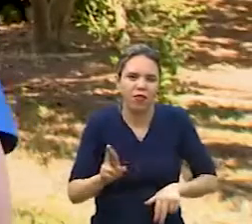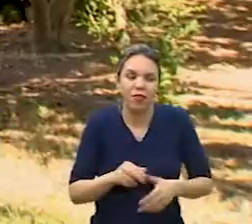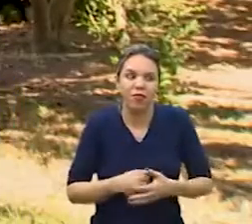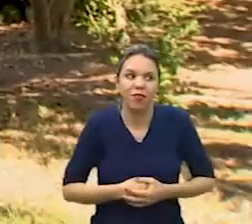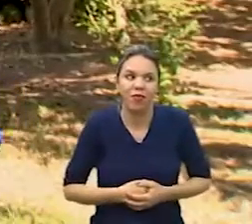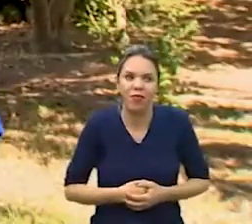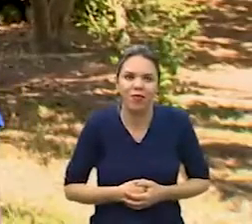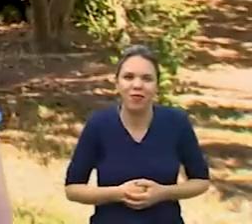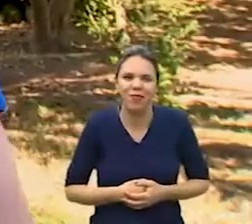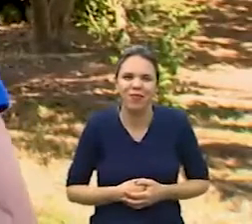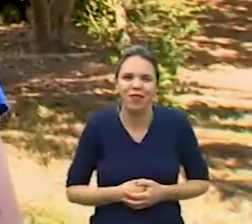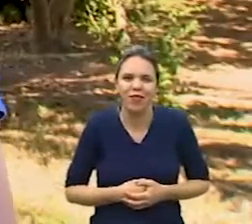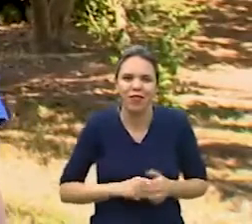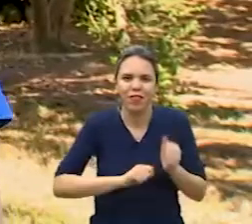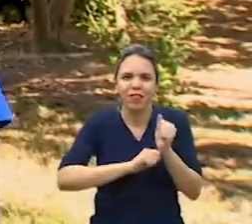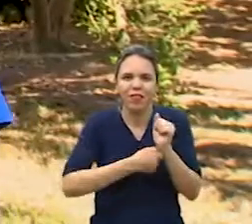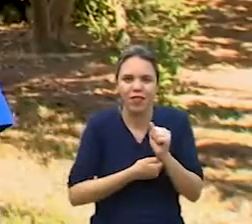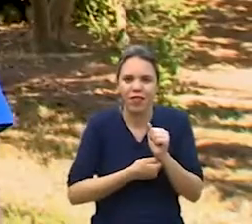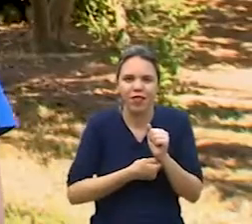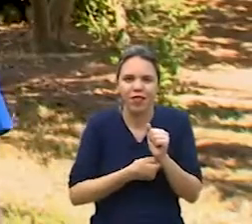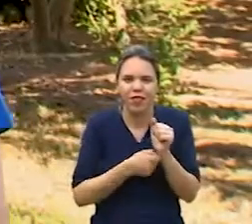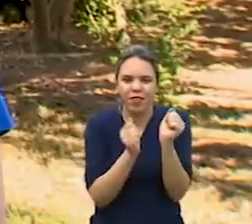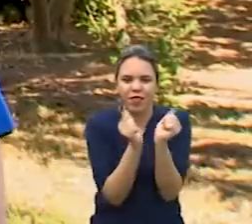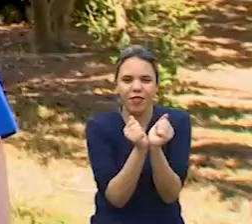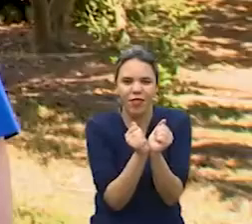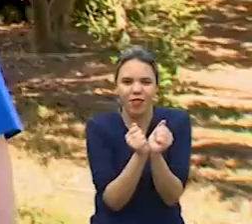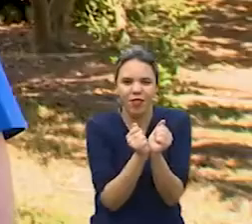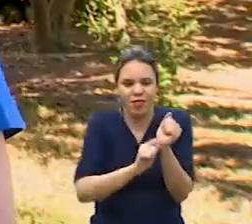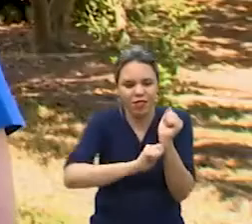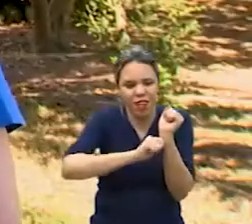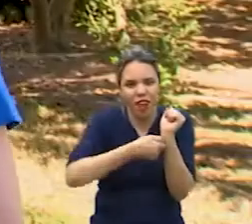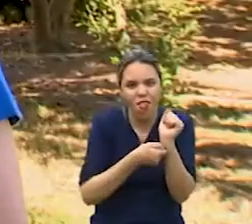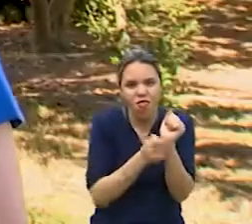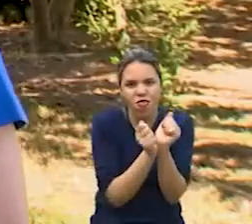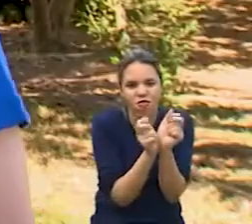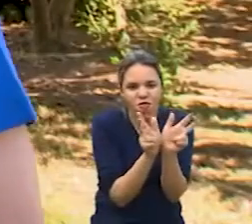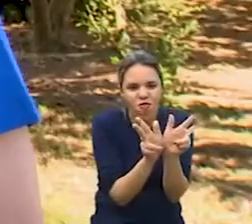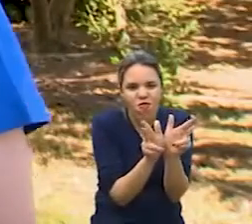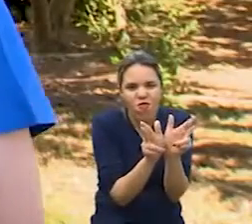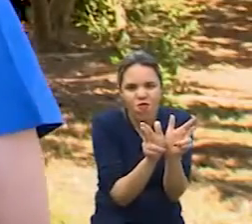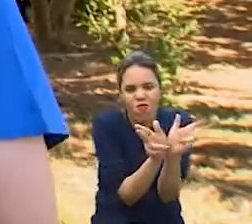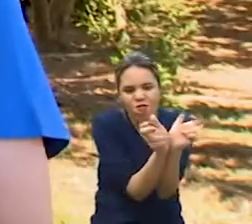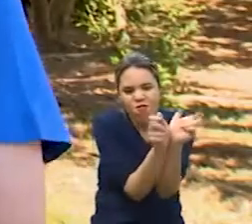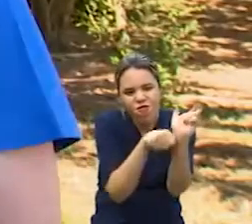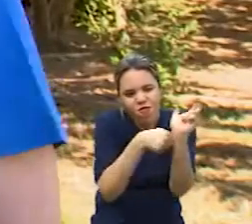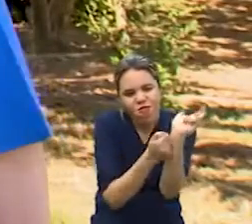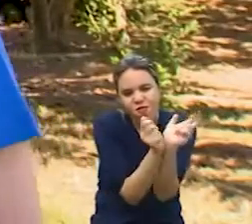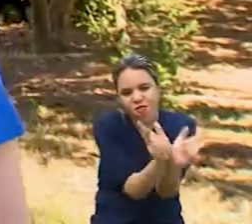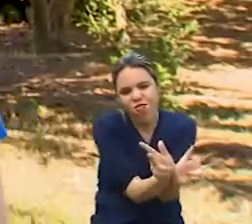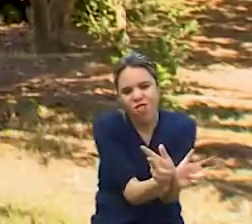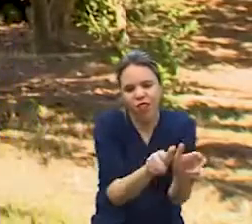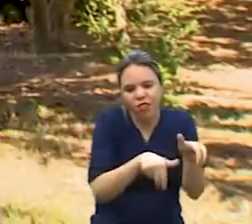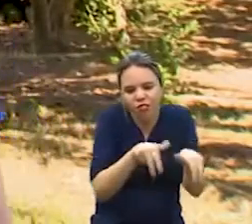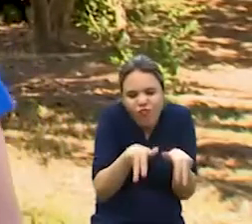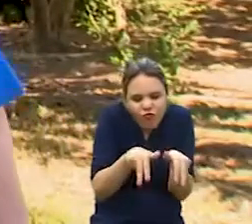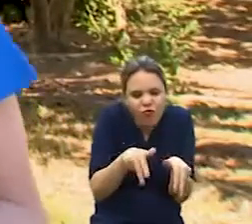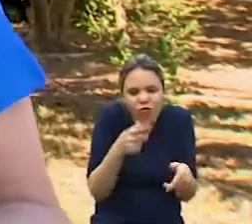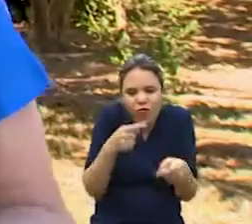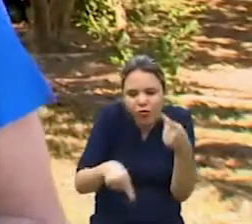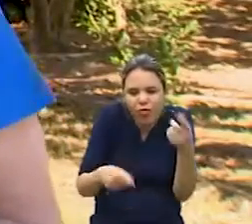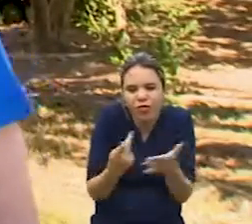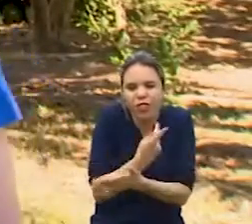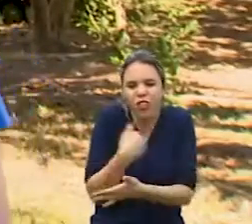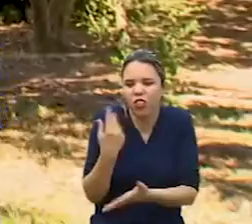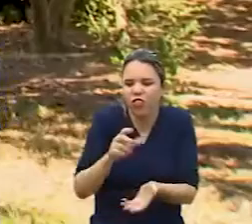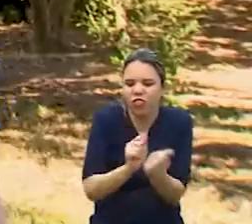um trabalho religioso, sei lá, e colocou cadeado nas patinhas dele para prender o ser amado da fulana lá, tal, né? Aí eu não